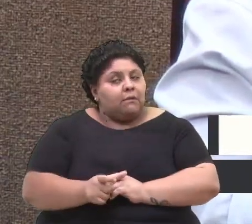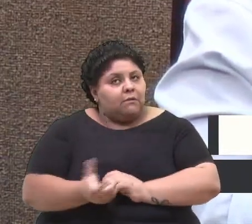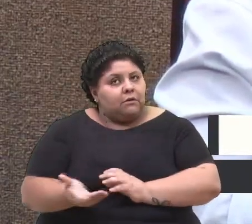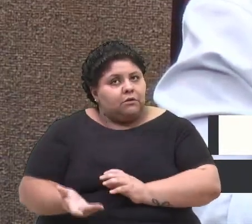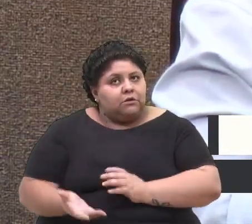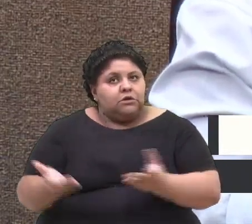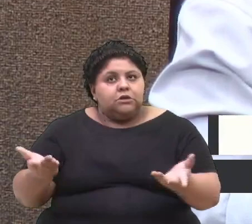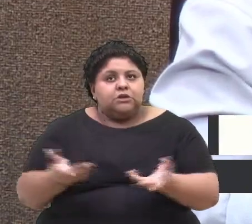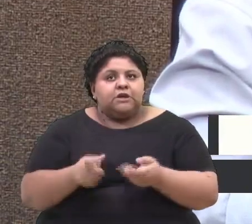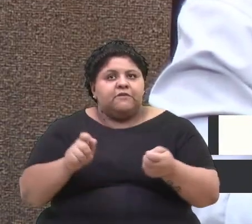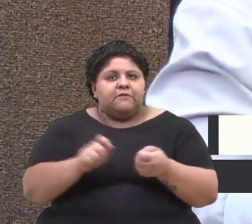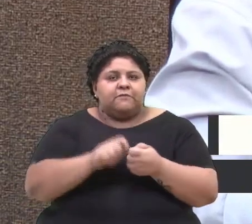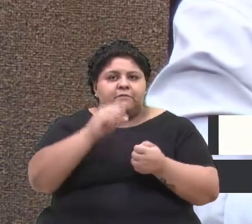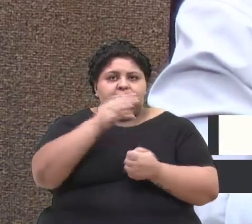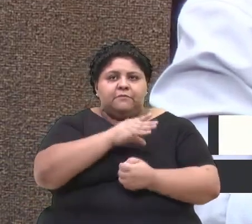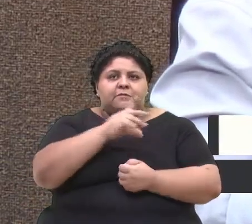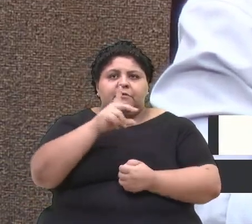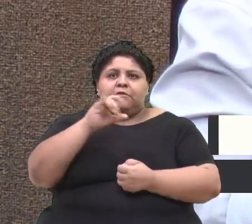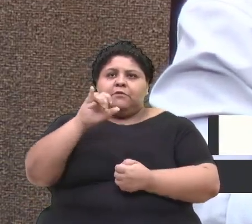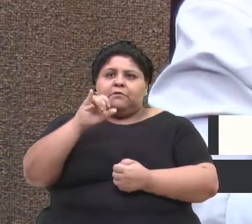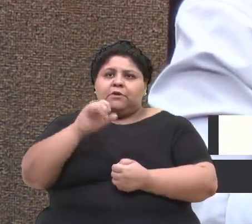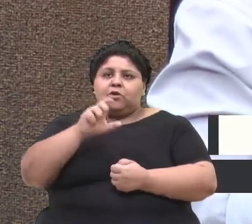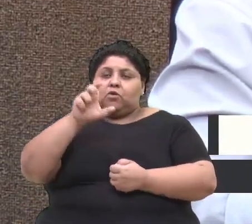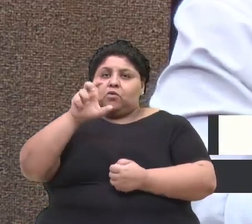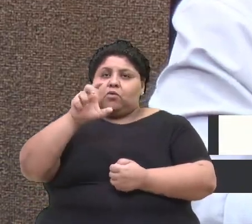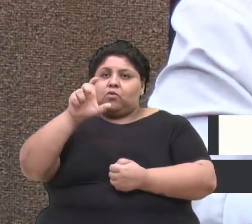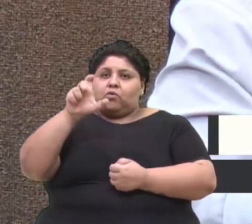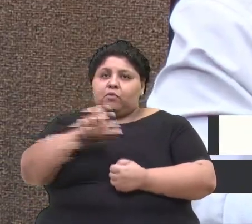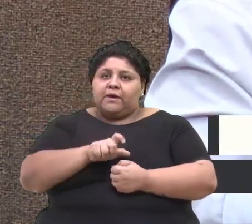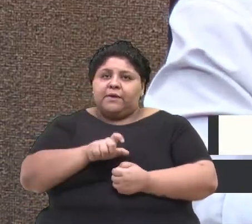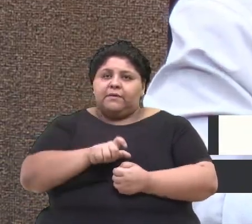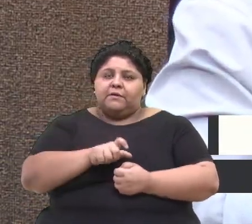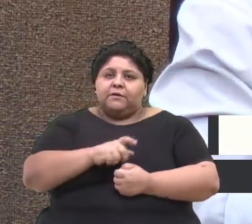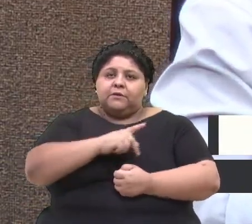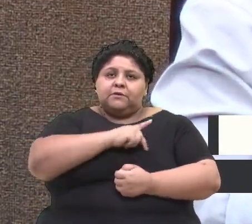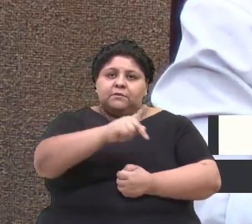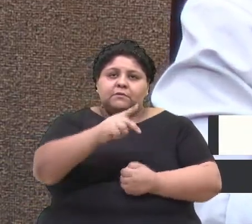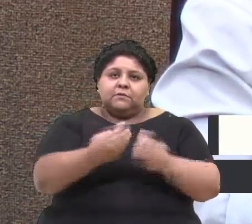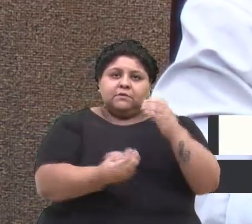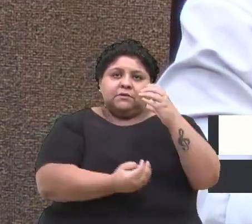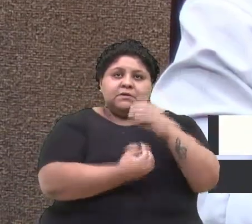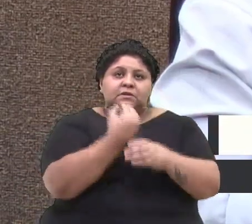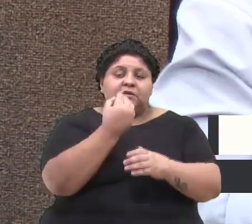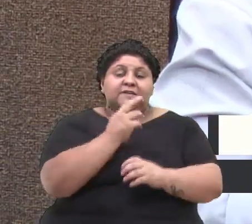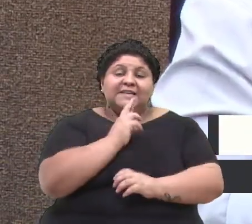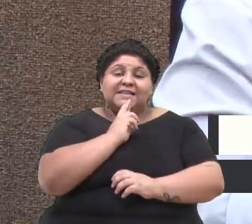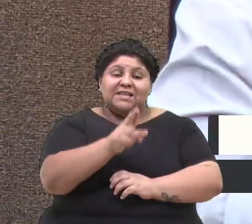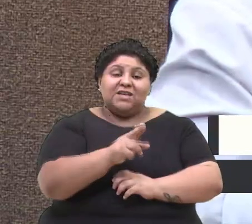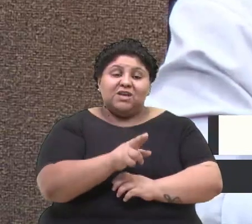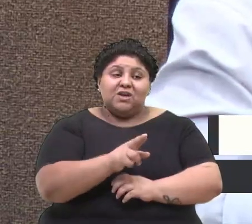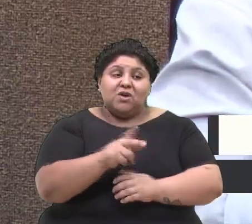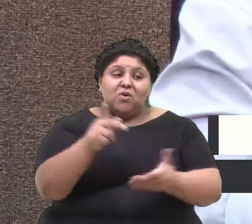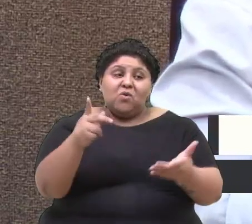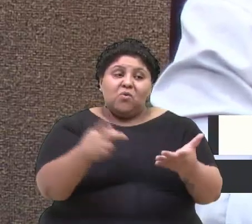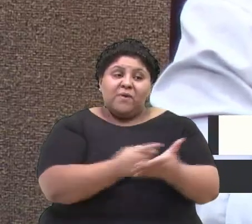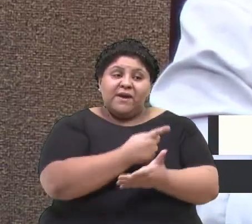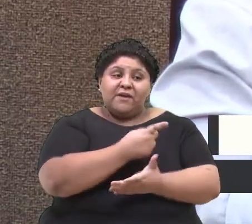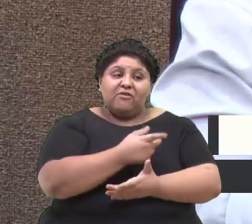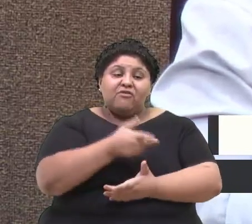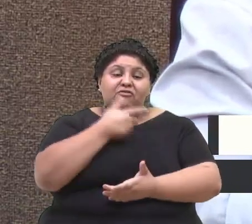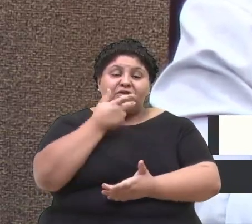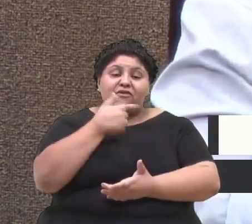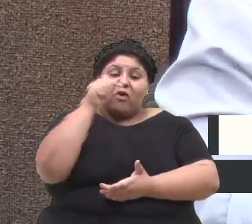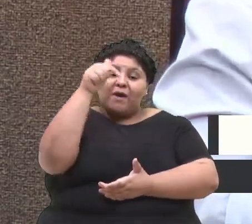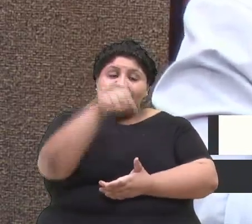isso na CPI com o ex-presidente da Fundação, que vai ter que responder às irregularidades que ele mesmo admitiu aqui na